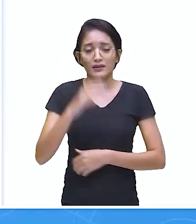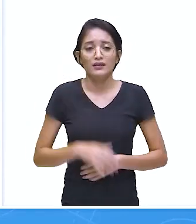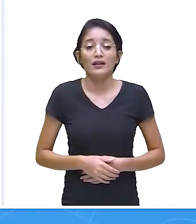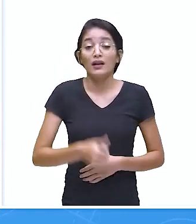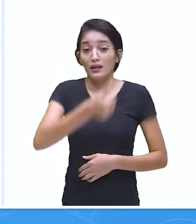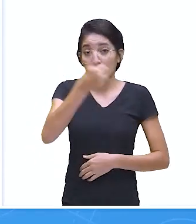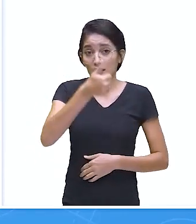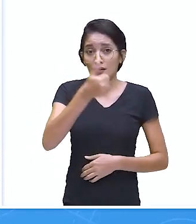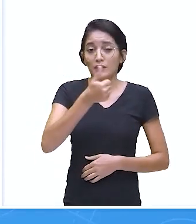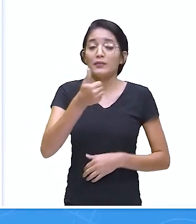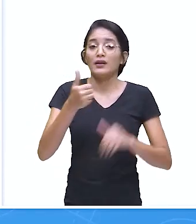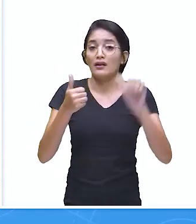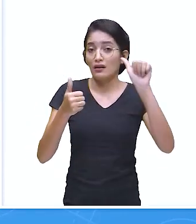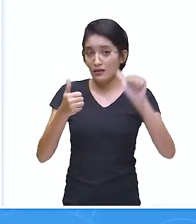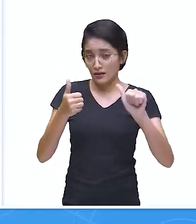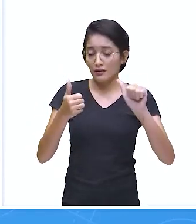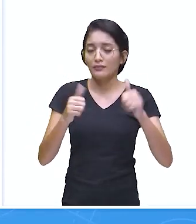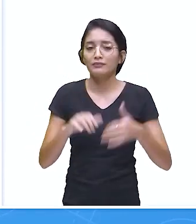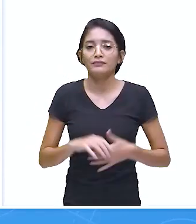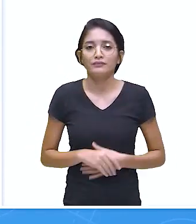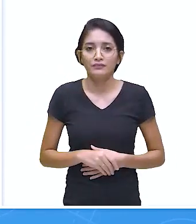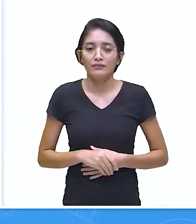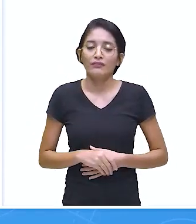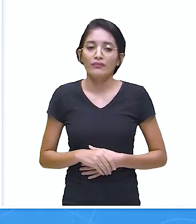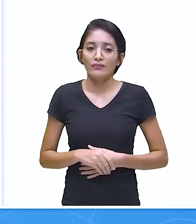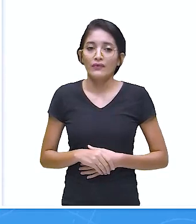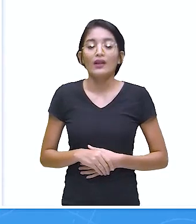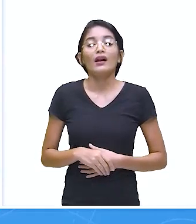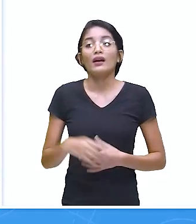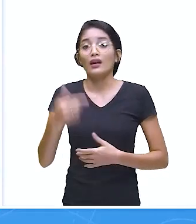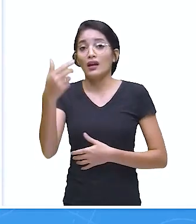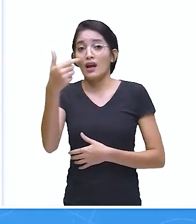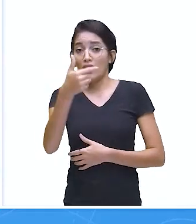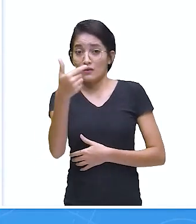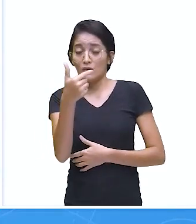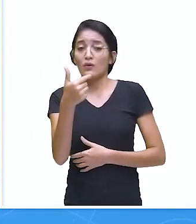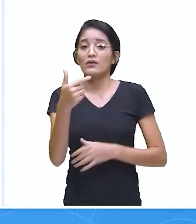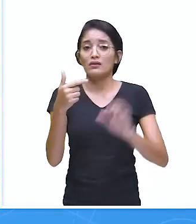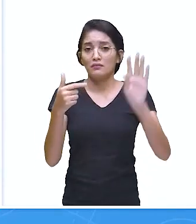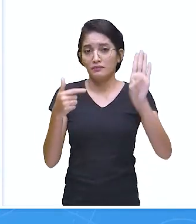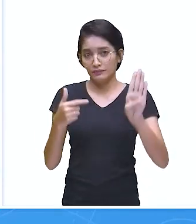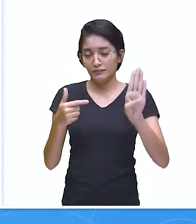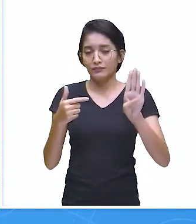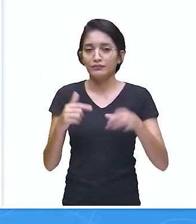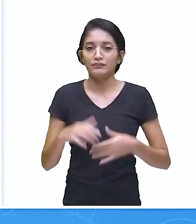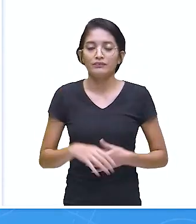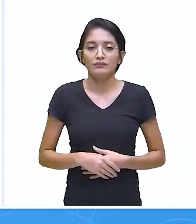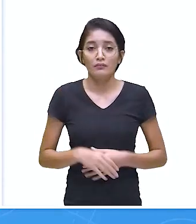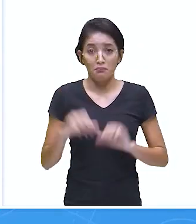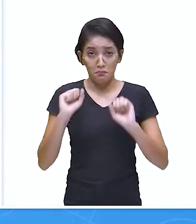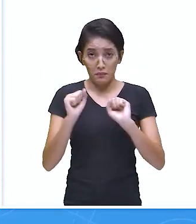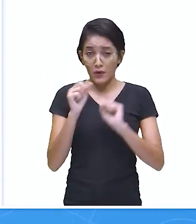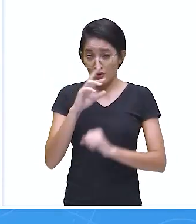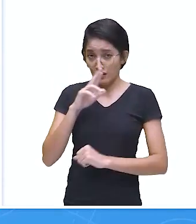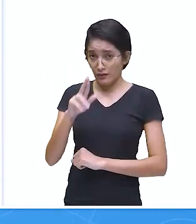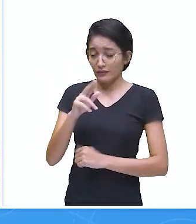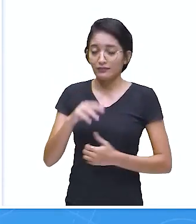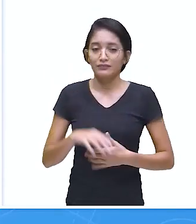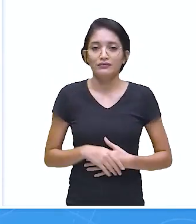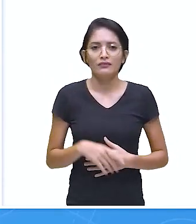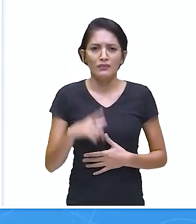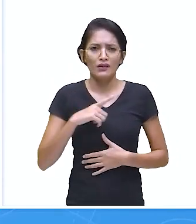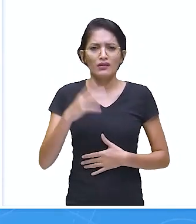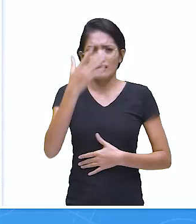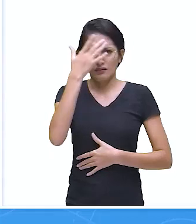1, letra A, segundo a Samila. Questão 2, letra B. Muito bem, muito bem, muito bem. Podemos responder? Ou temos